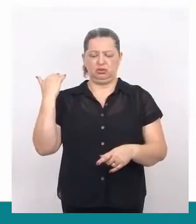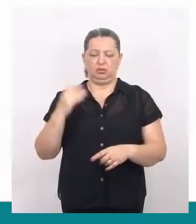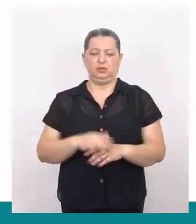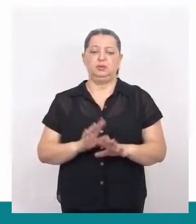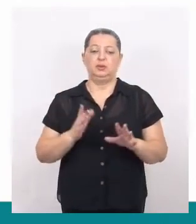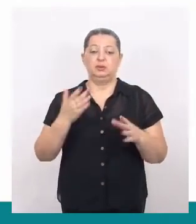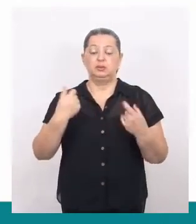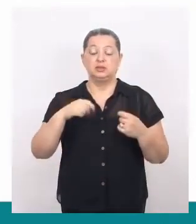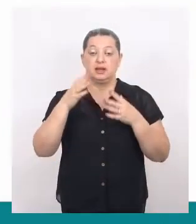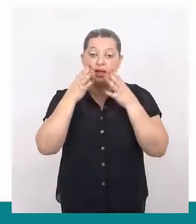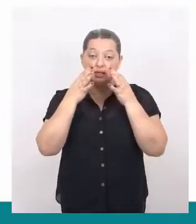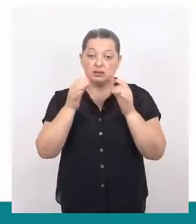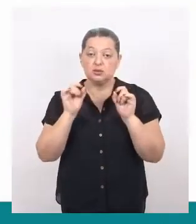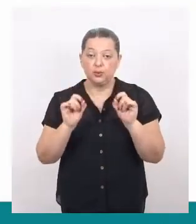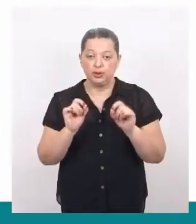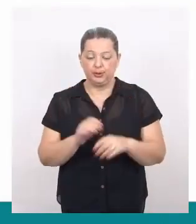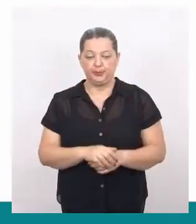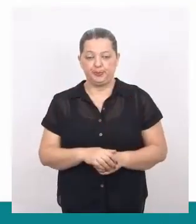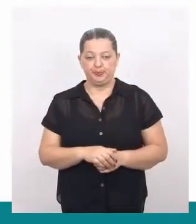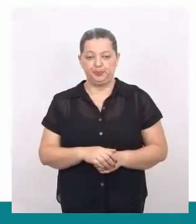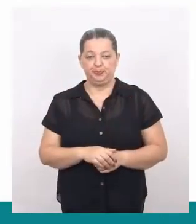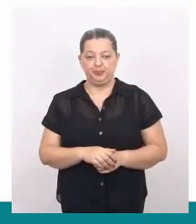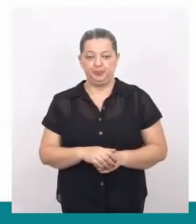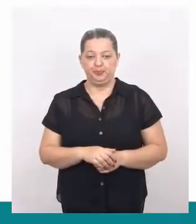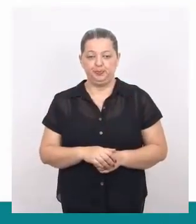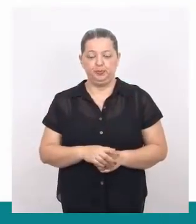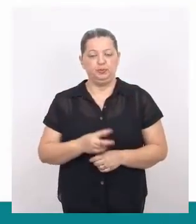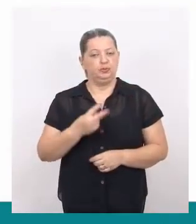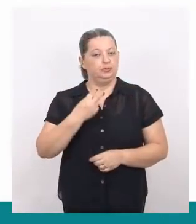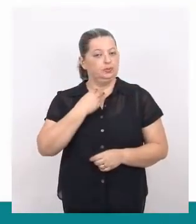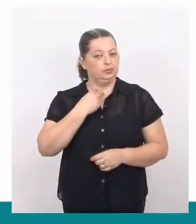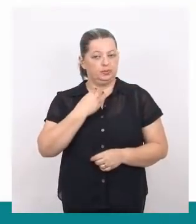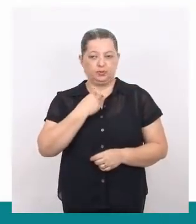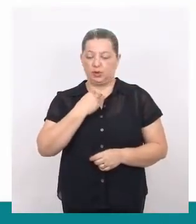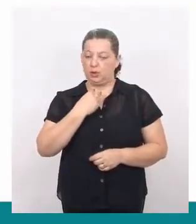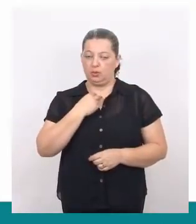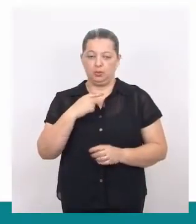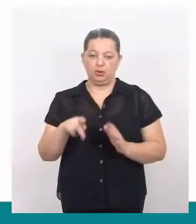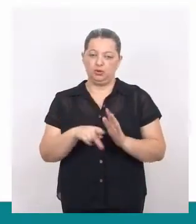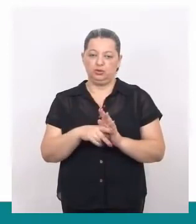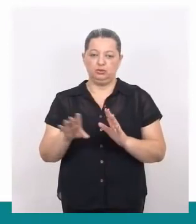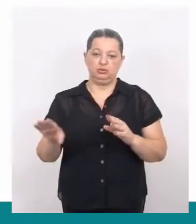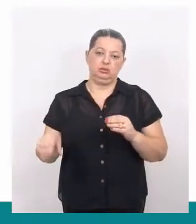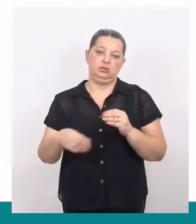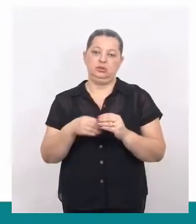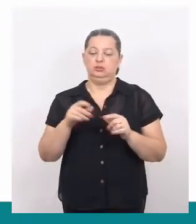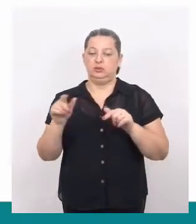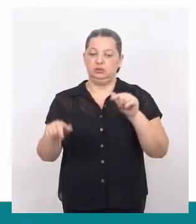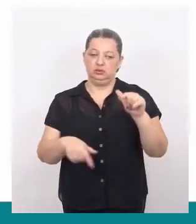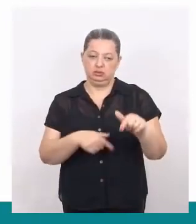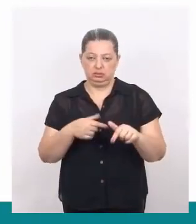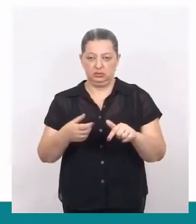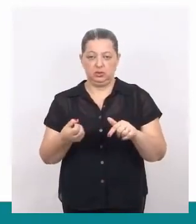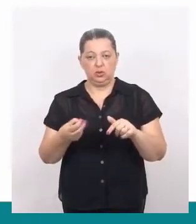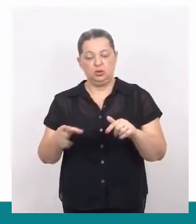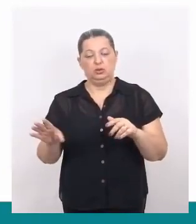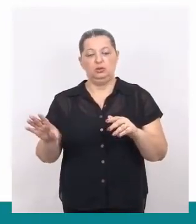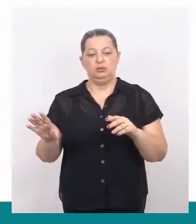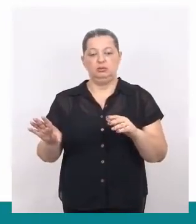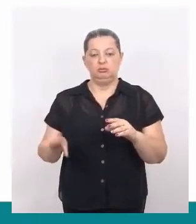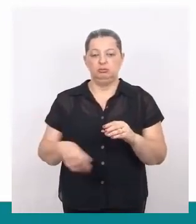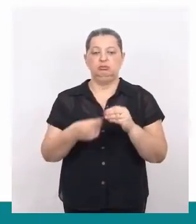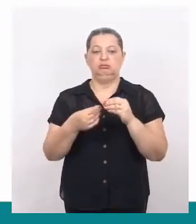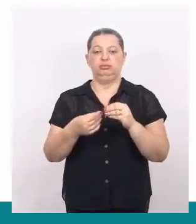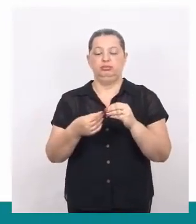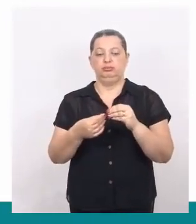precisa atentar? De forma alguma pode ser atribuída uma ampliação de jornada ou uma carga suplementar